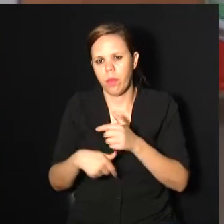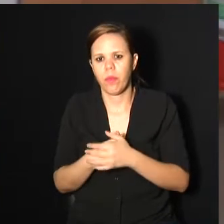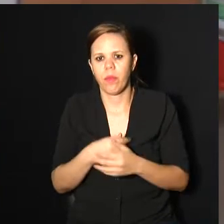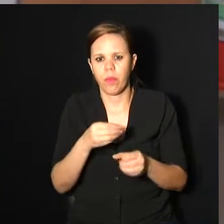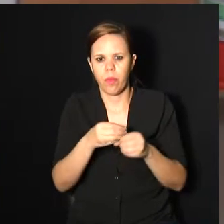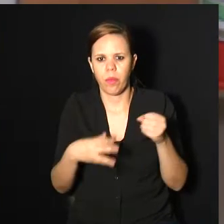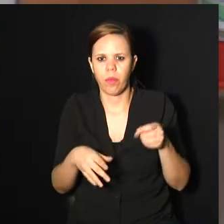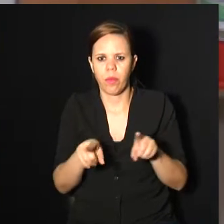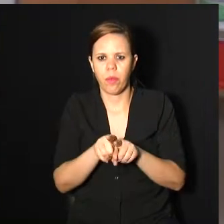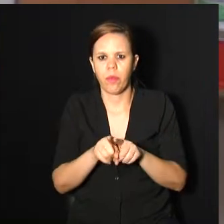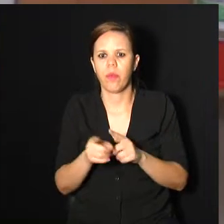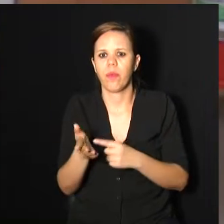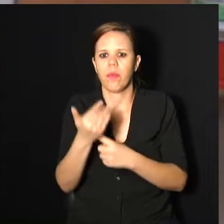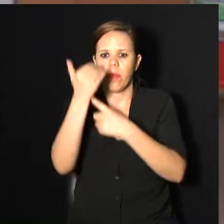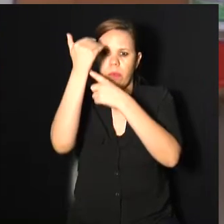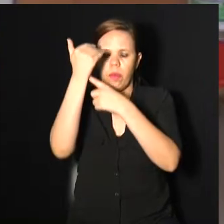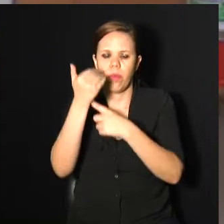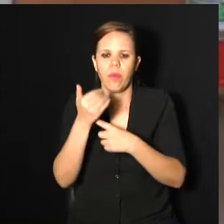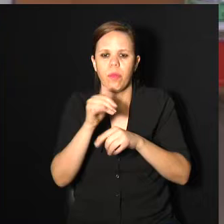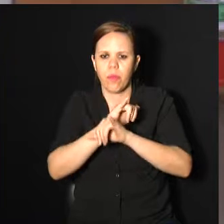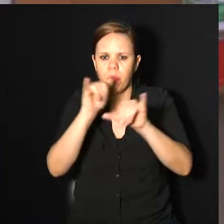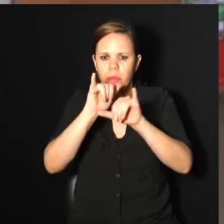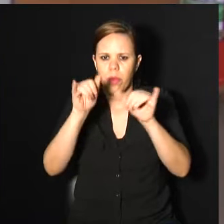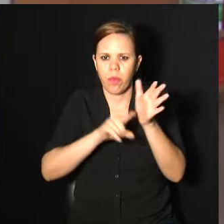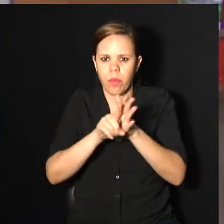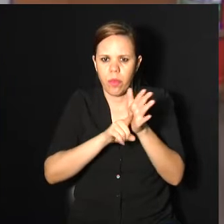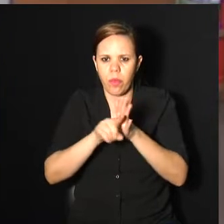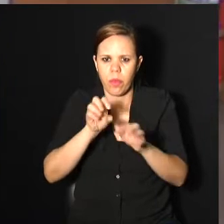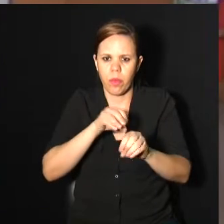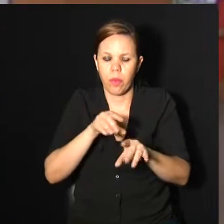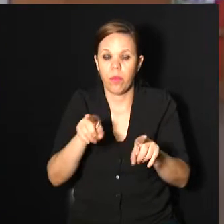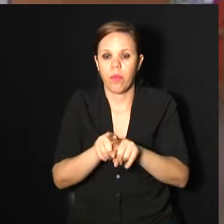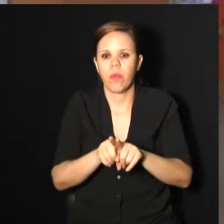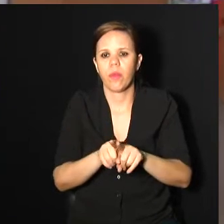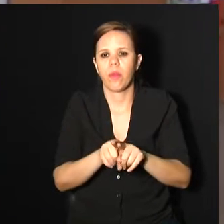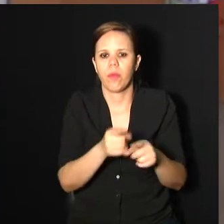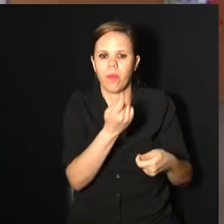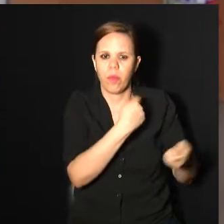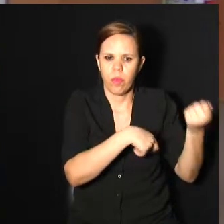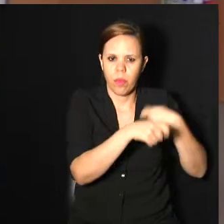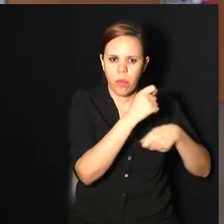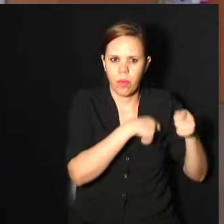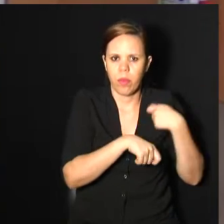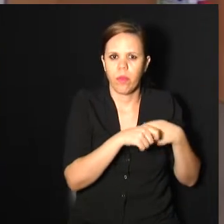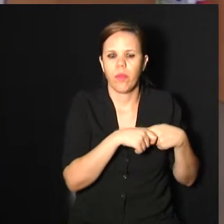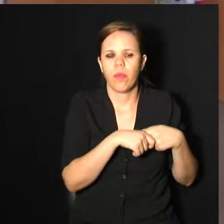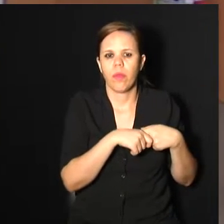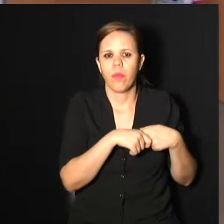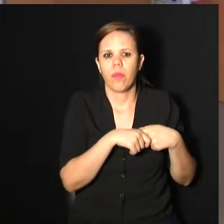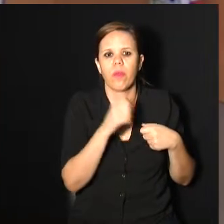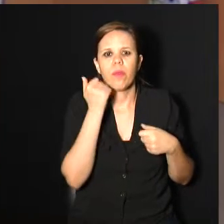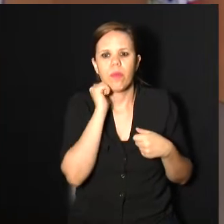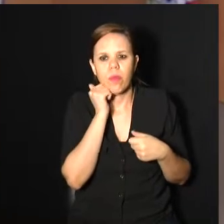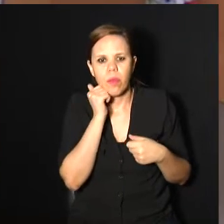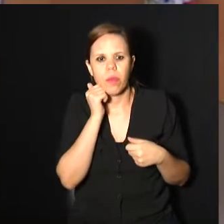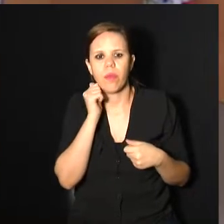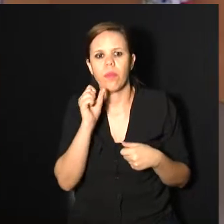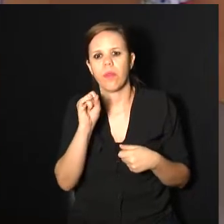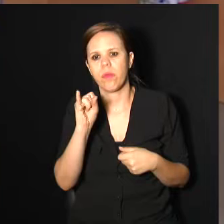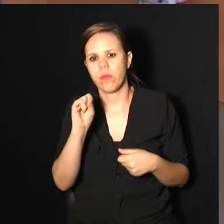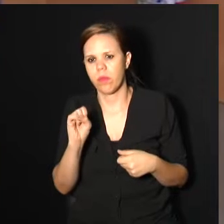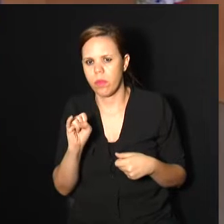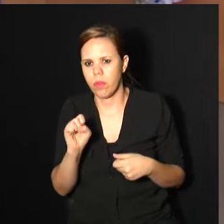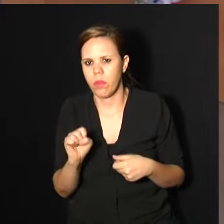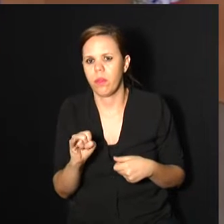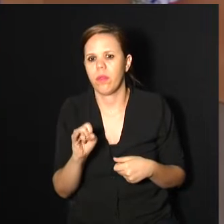conteúdo digital de divulgação científica e educacional. Ele gerencia a rede de ciência Science Blogs e fundou a